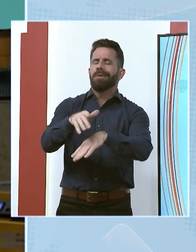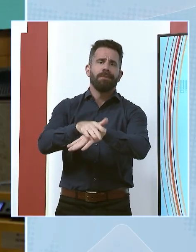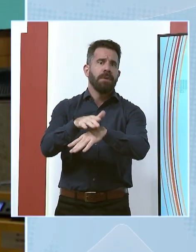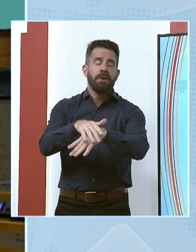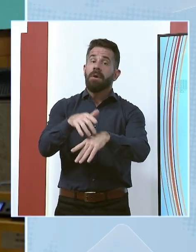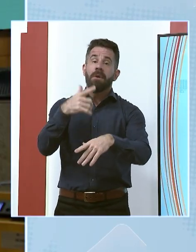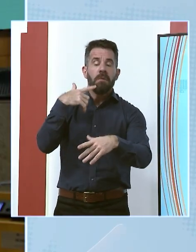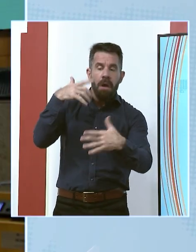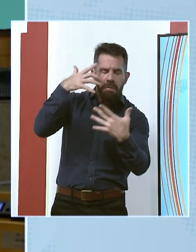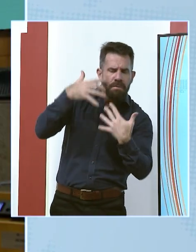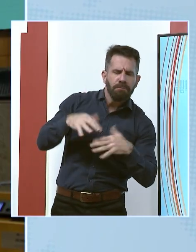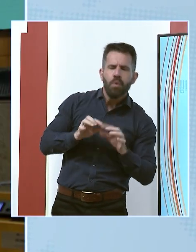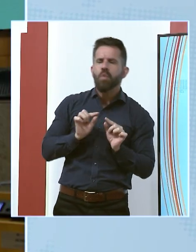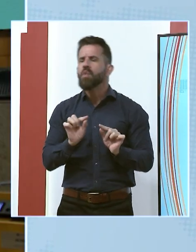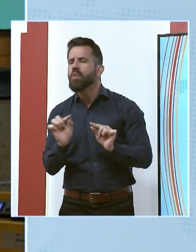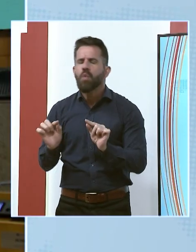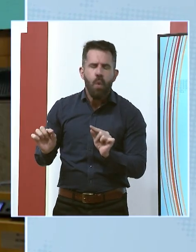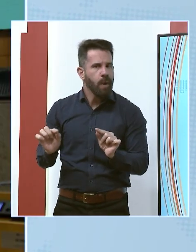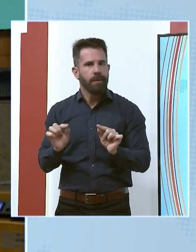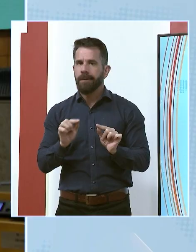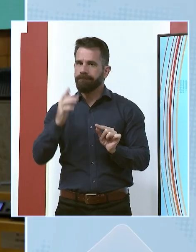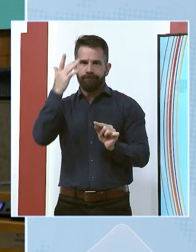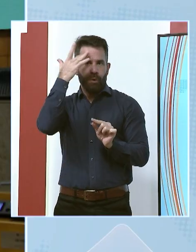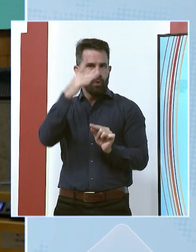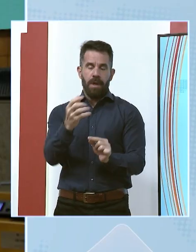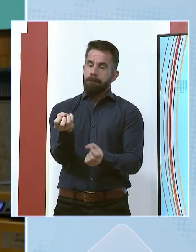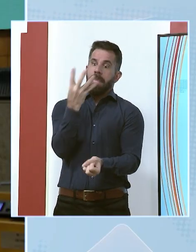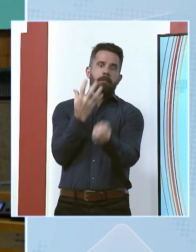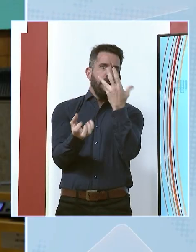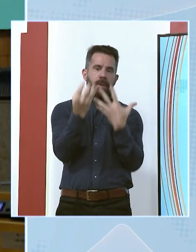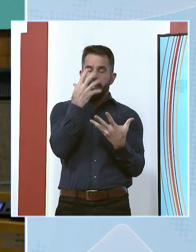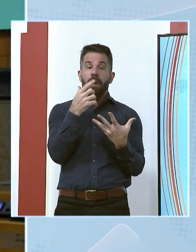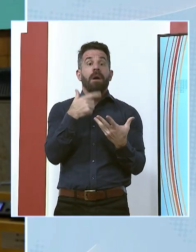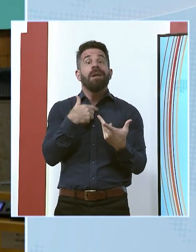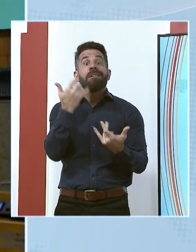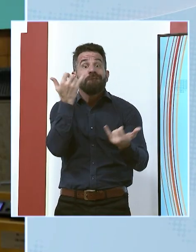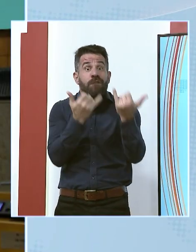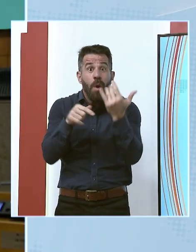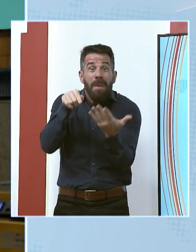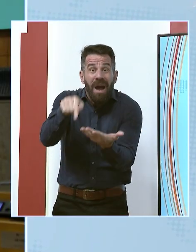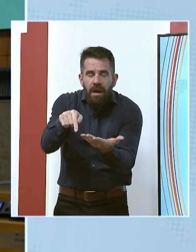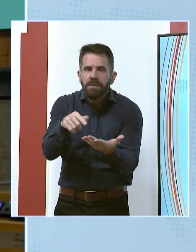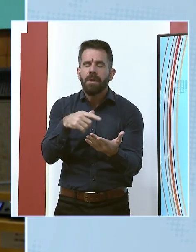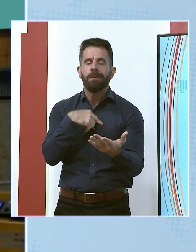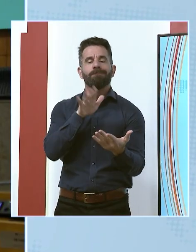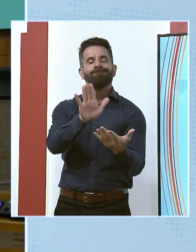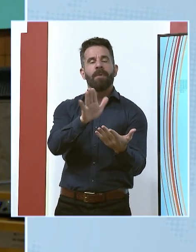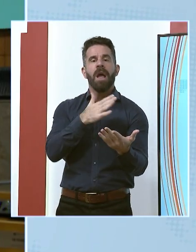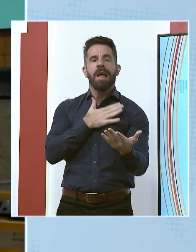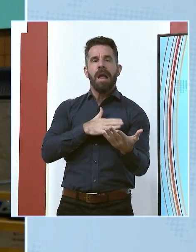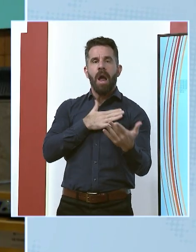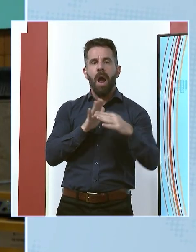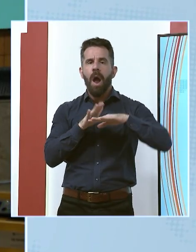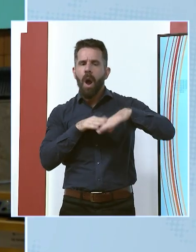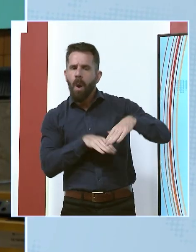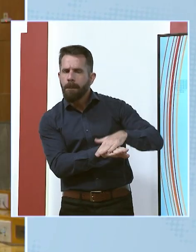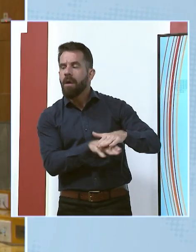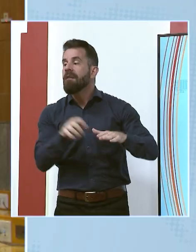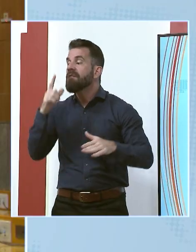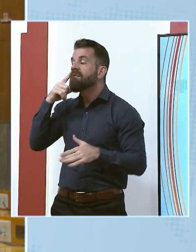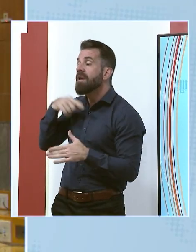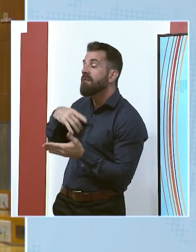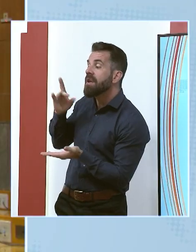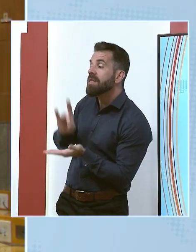gente não entende direito. Então, é muito importante que, quando a gente receba uma informação, a gente vá atrás de entender se aquela informação é de fato verdadeira.